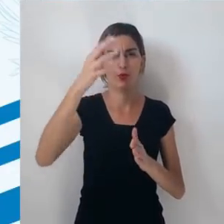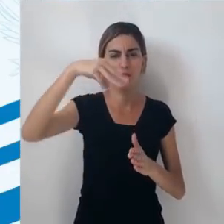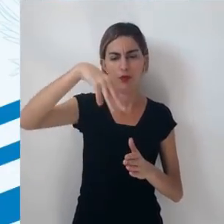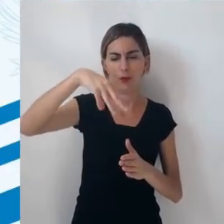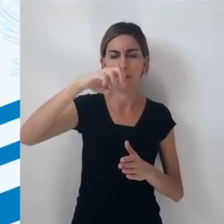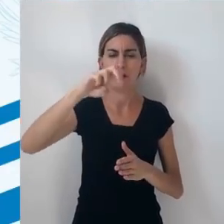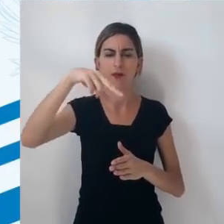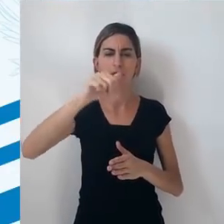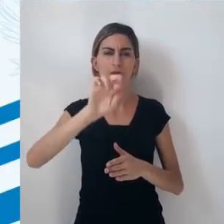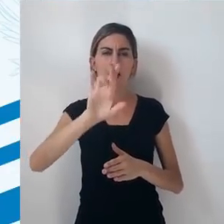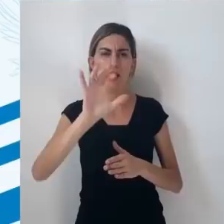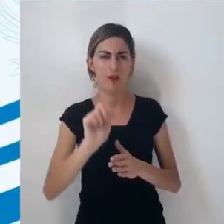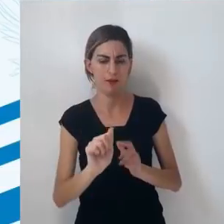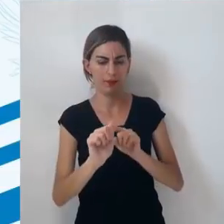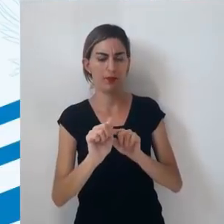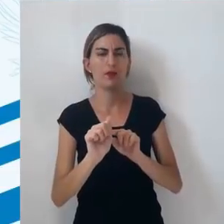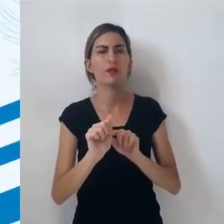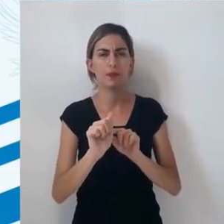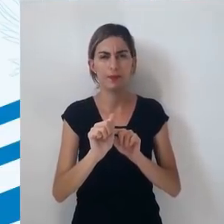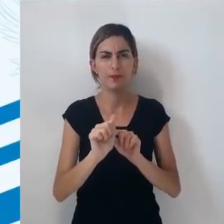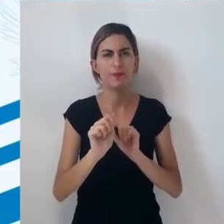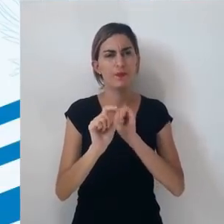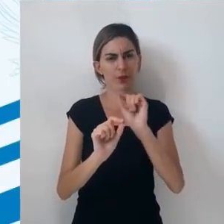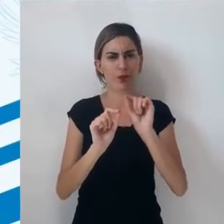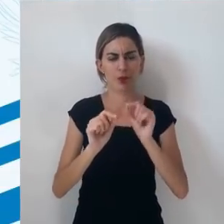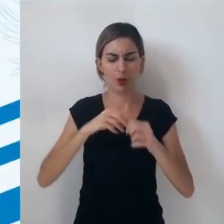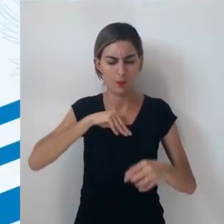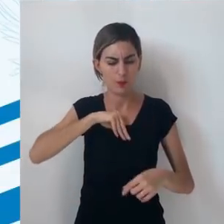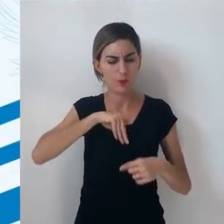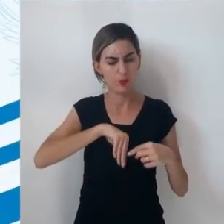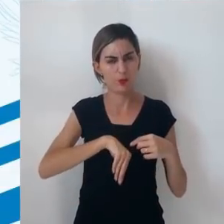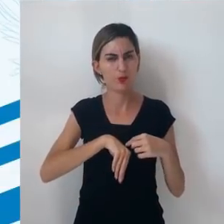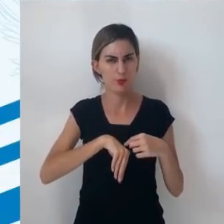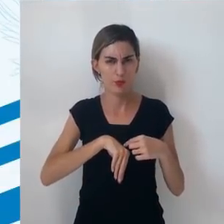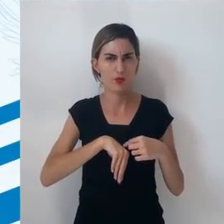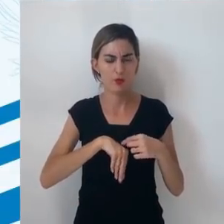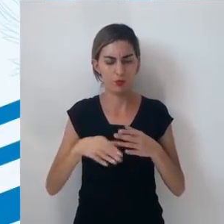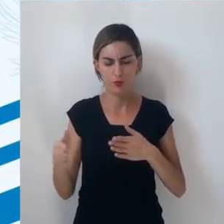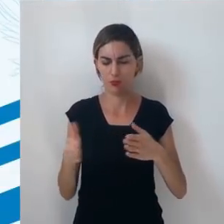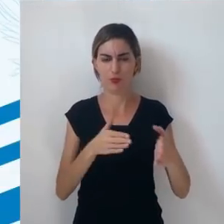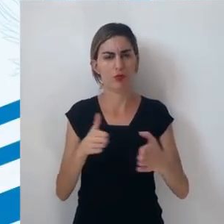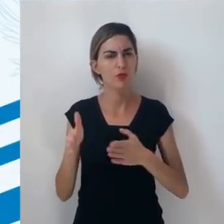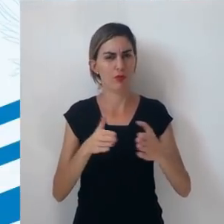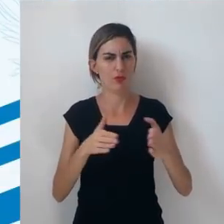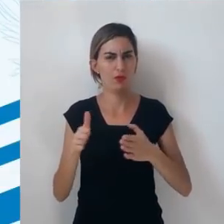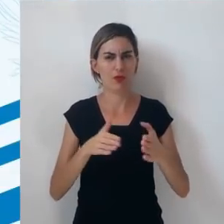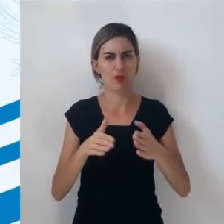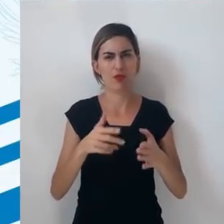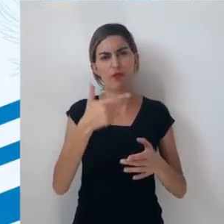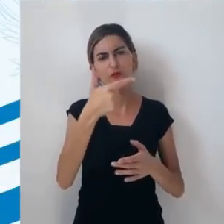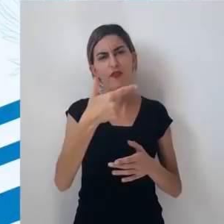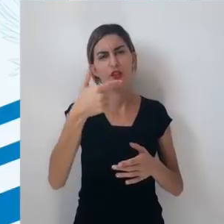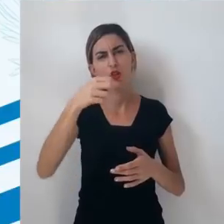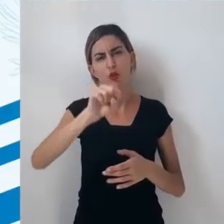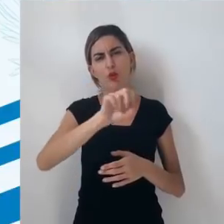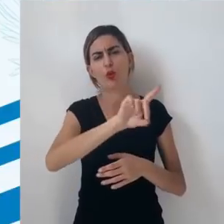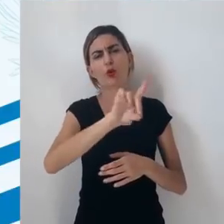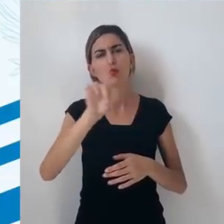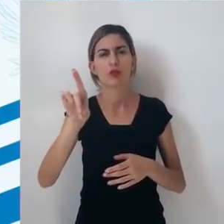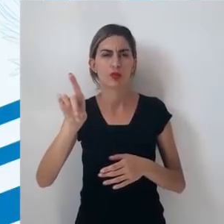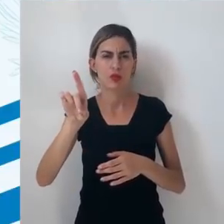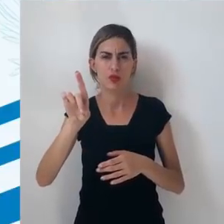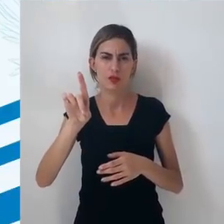essa menarca. Essa menarca, que se chama menstruação, ela tem uma duração de